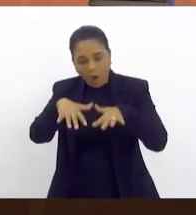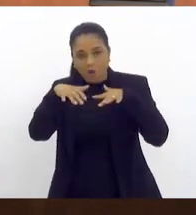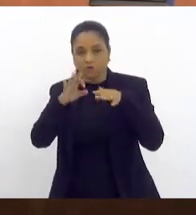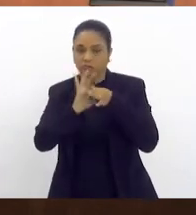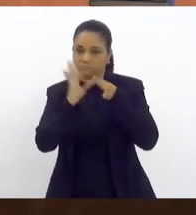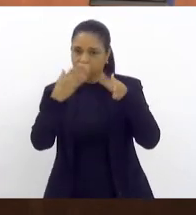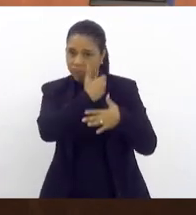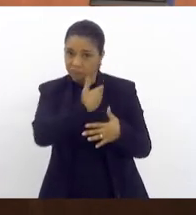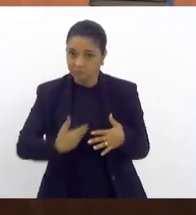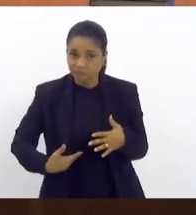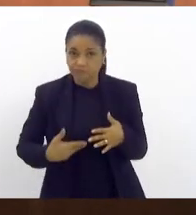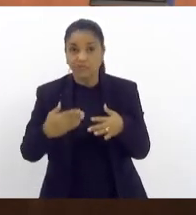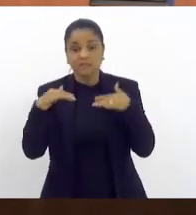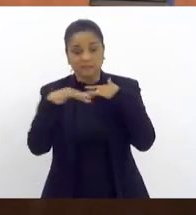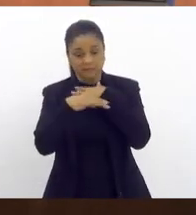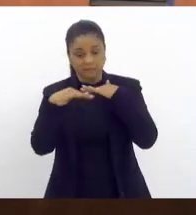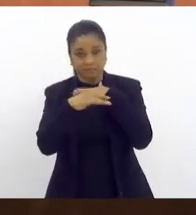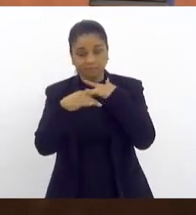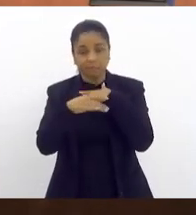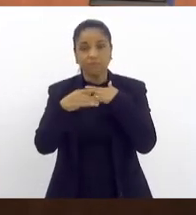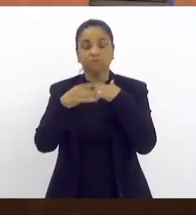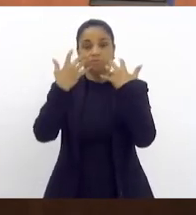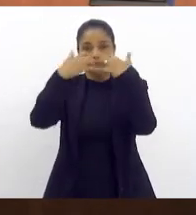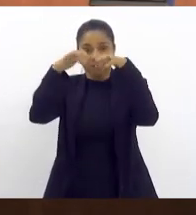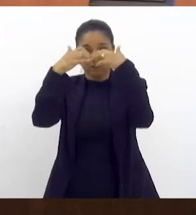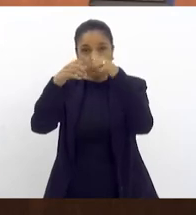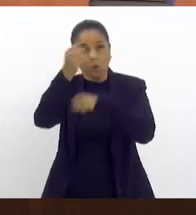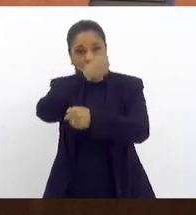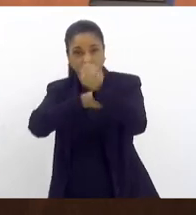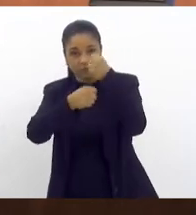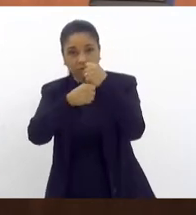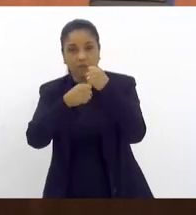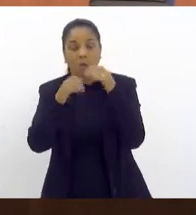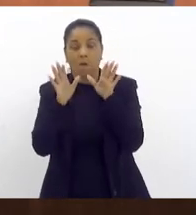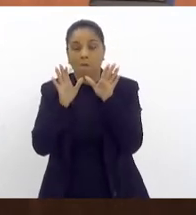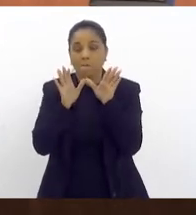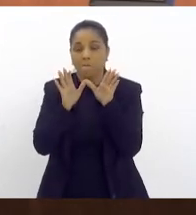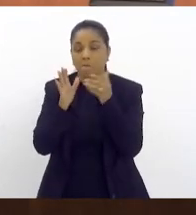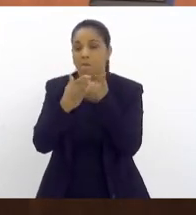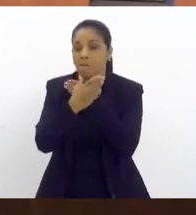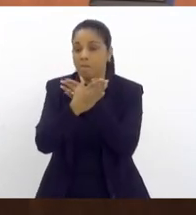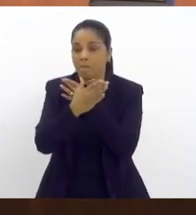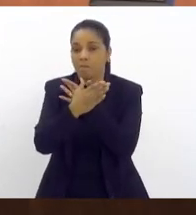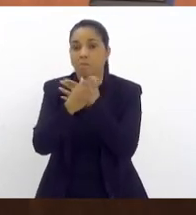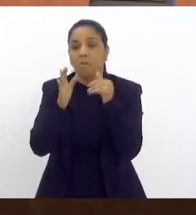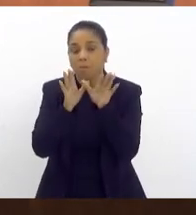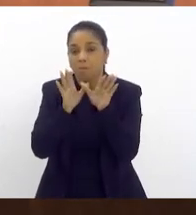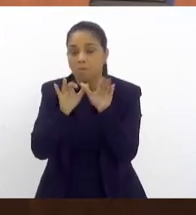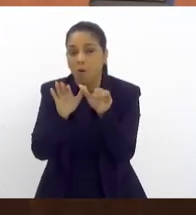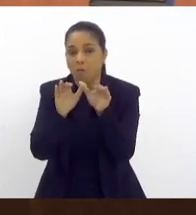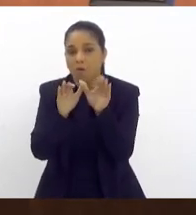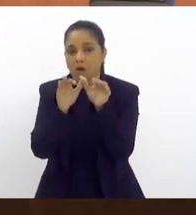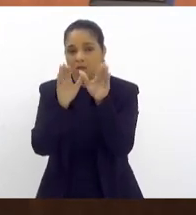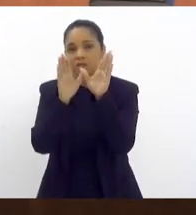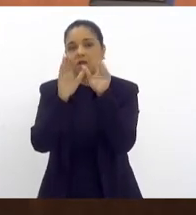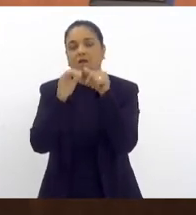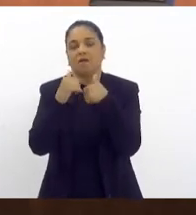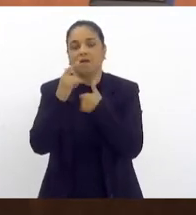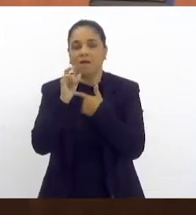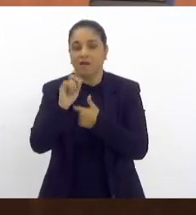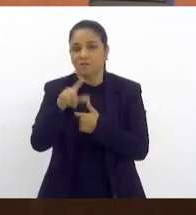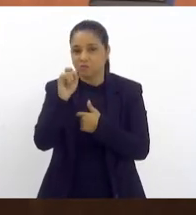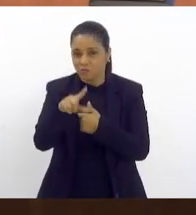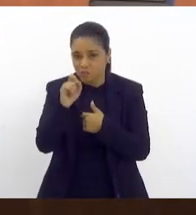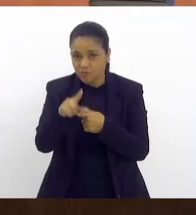no ano passado na cidade de Petrópolis com projeto borboleta azul que eu mando um abraço por todo o trabalho que tem feito e também junto